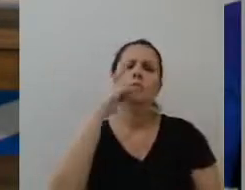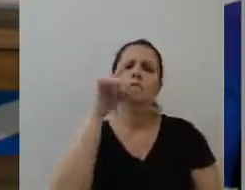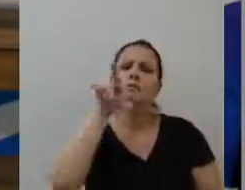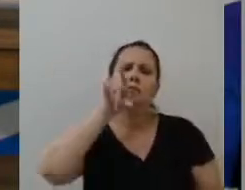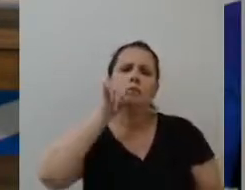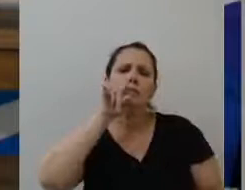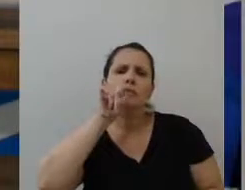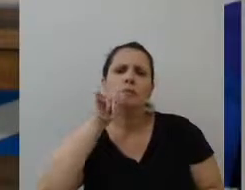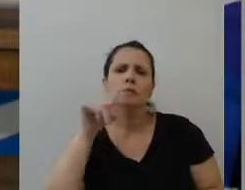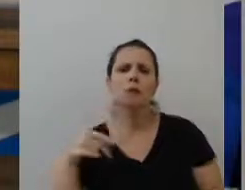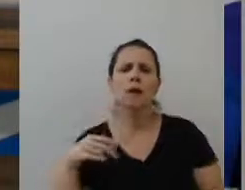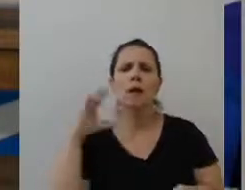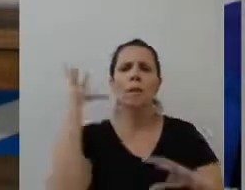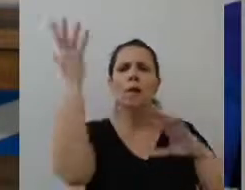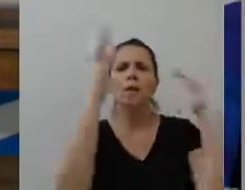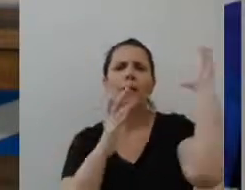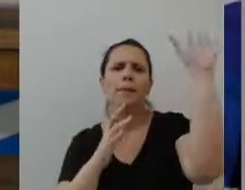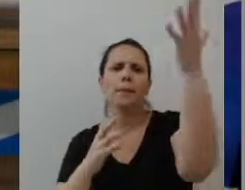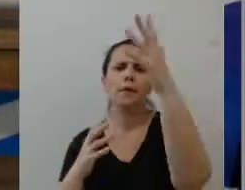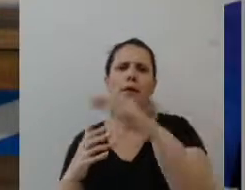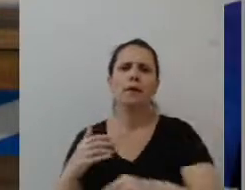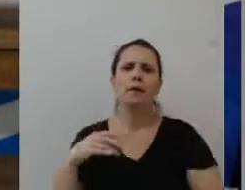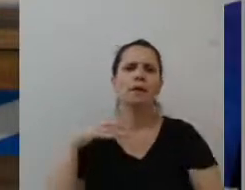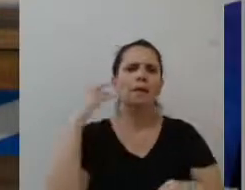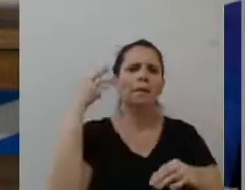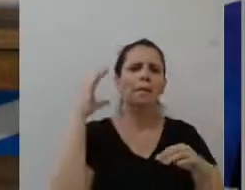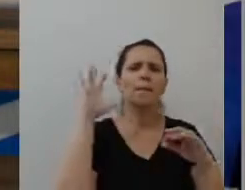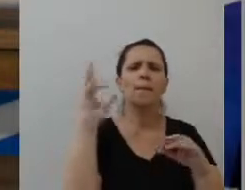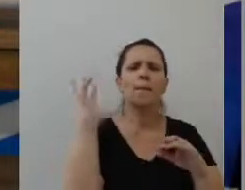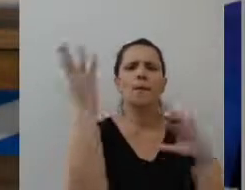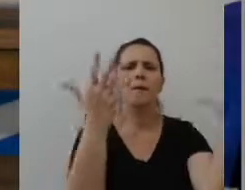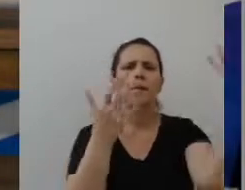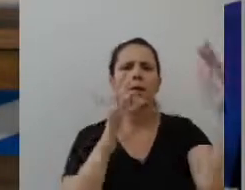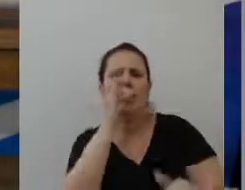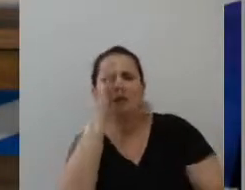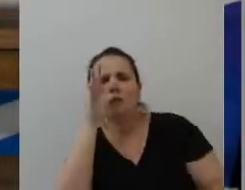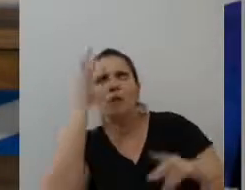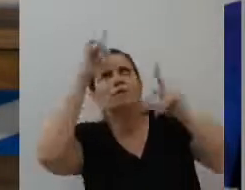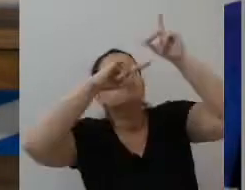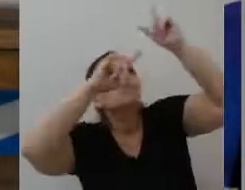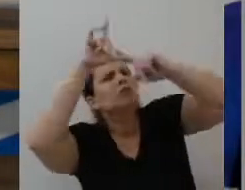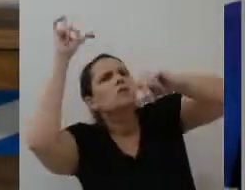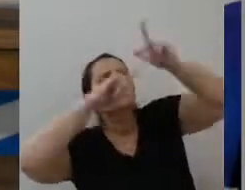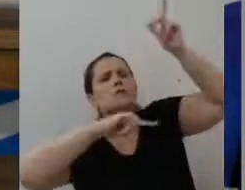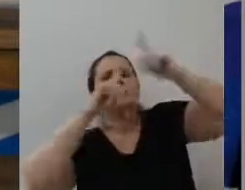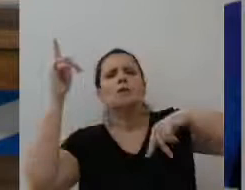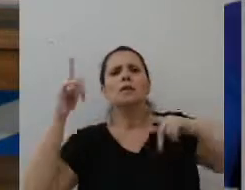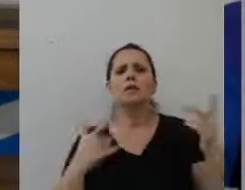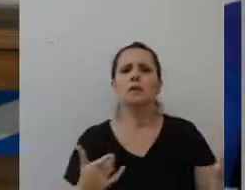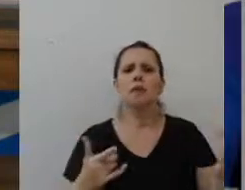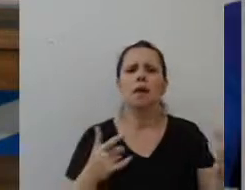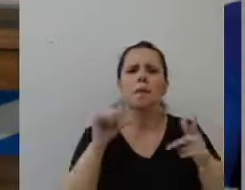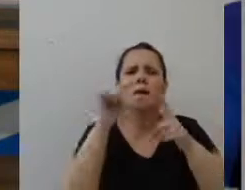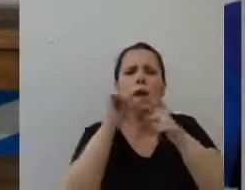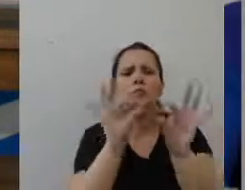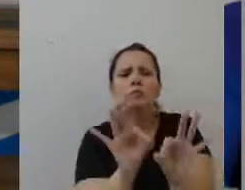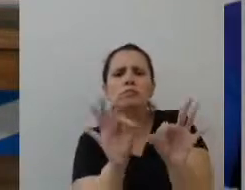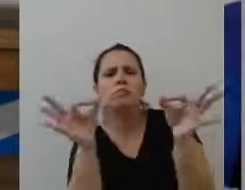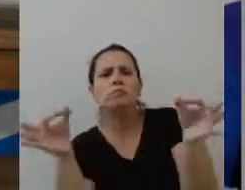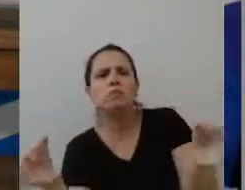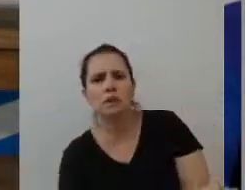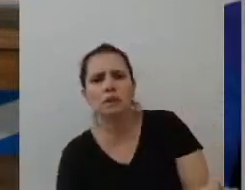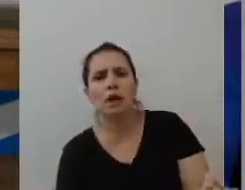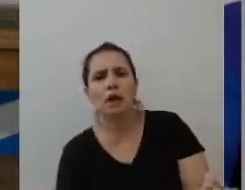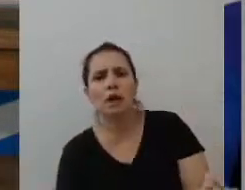rima, sabiá, palmeira, lá, gorjeiam, palmeira, vida, flor, estrela. Veja, palavras simples. O romantismo é